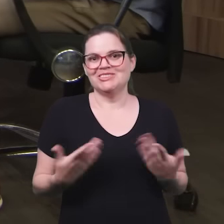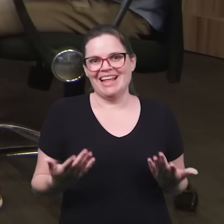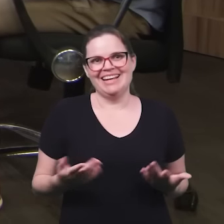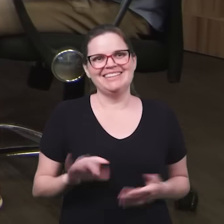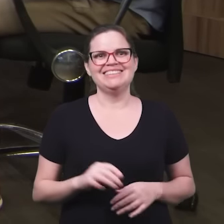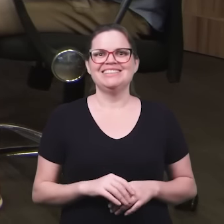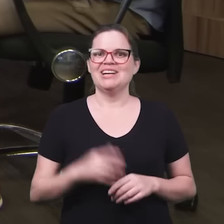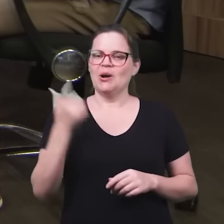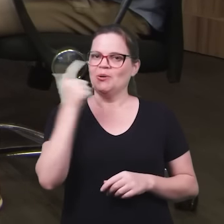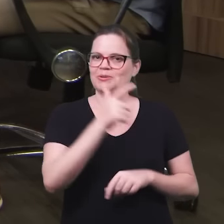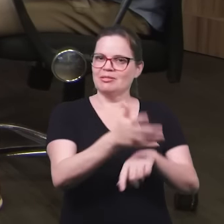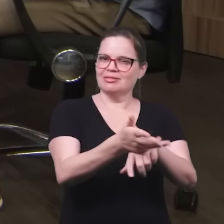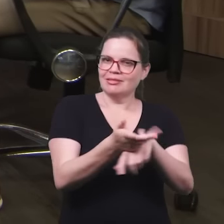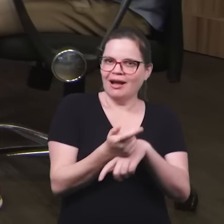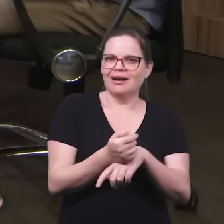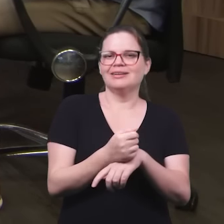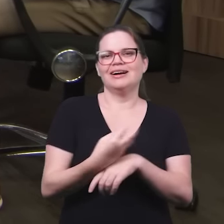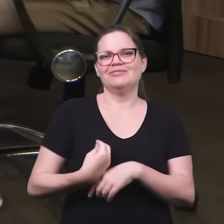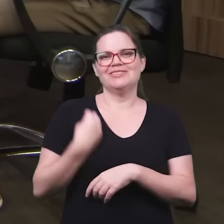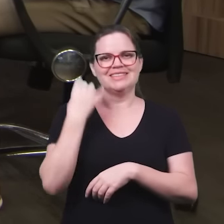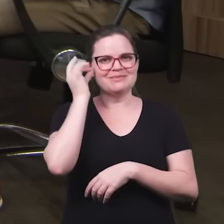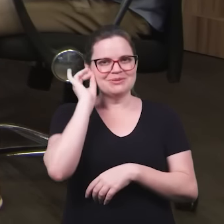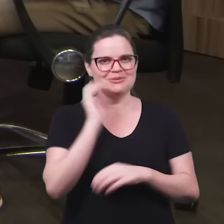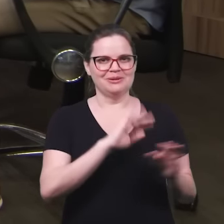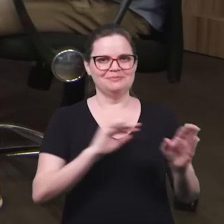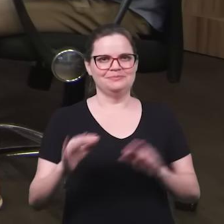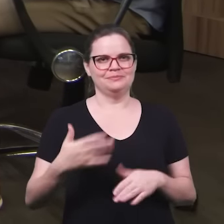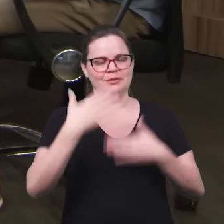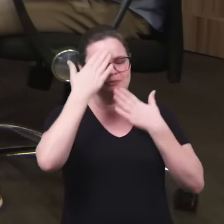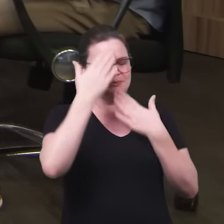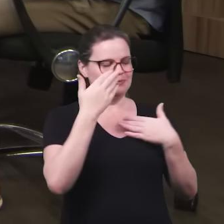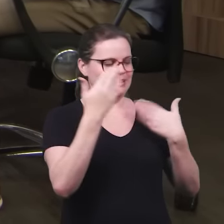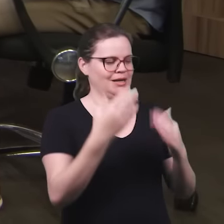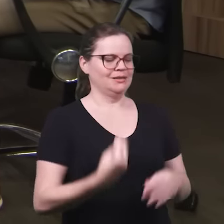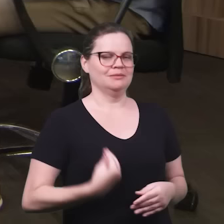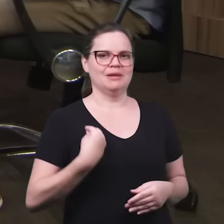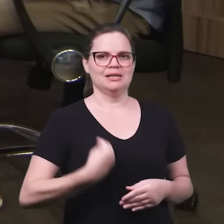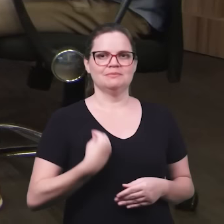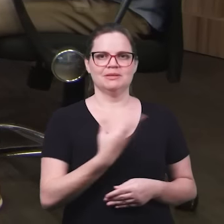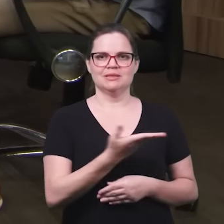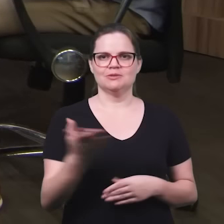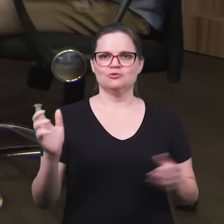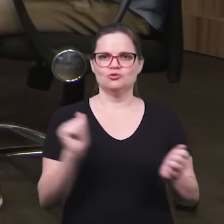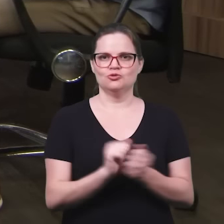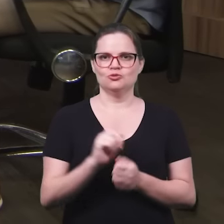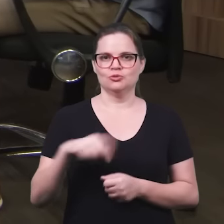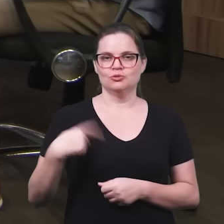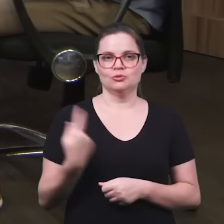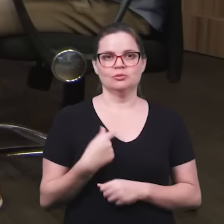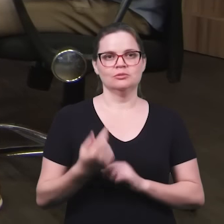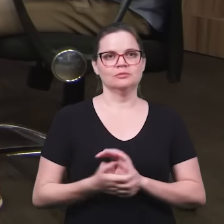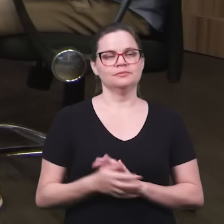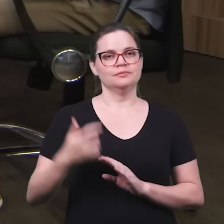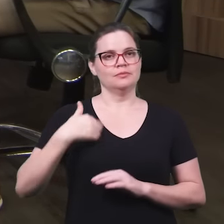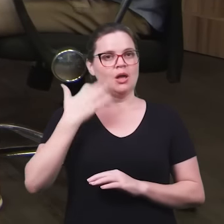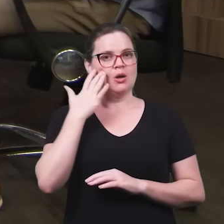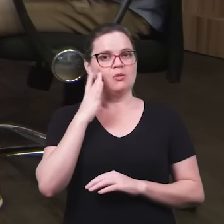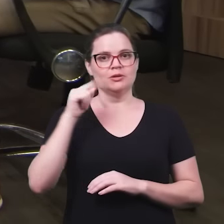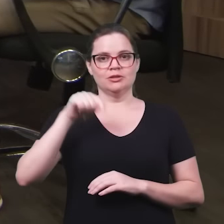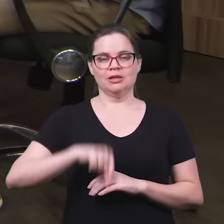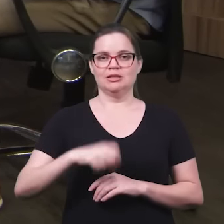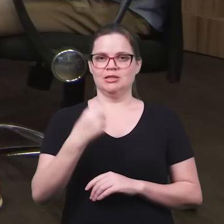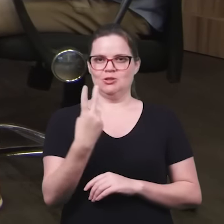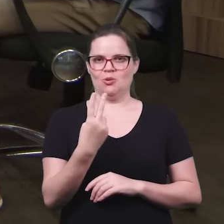ampliar os horizontes. Daniel, muito obrigado, querido, por sua participação conosco aqui. Eu acho que